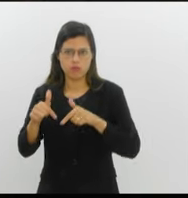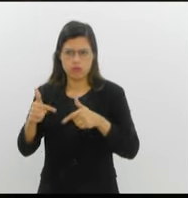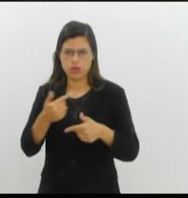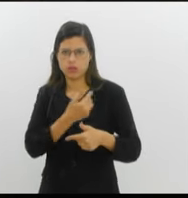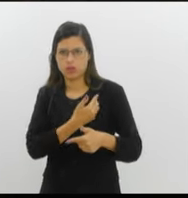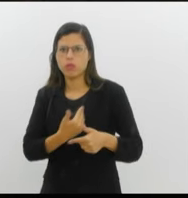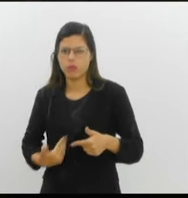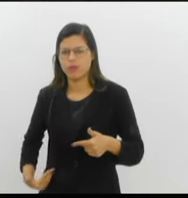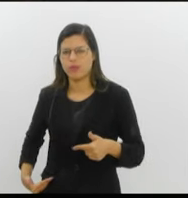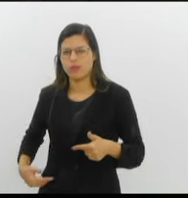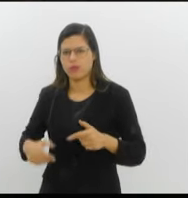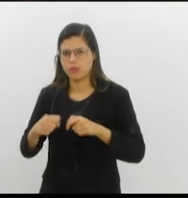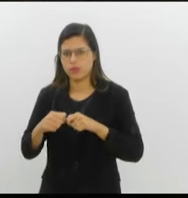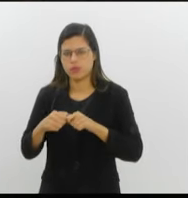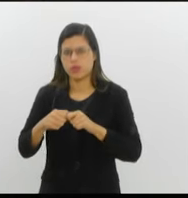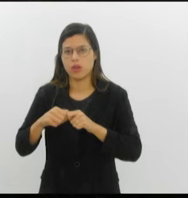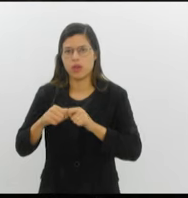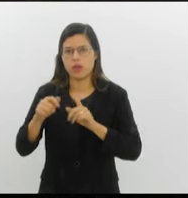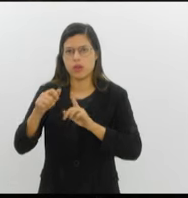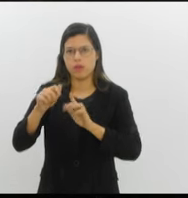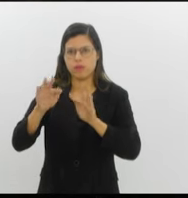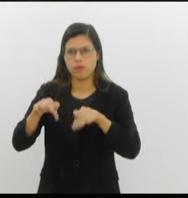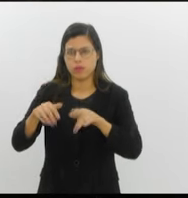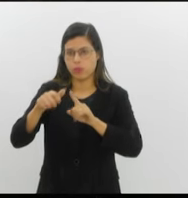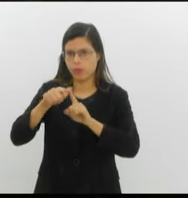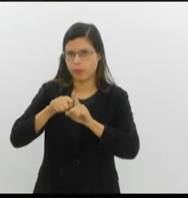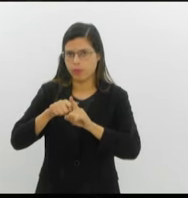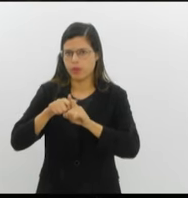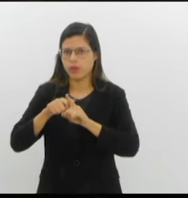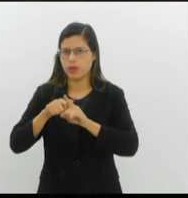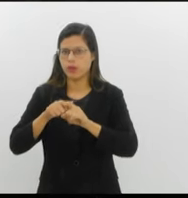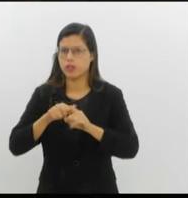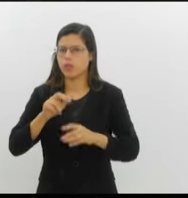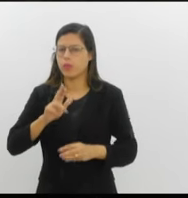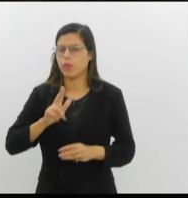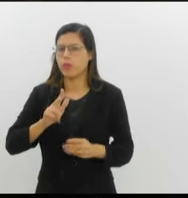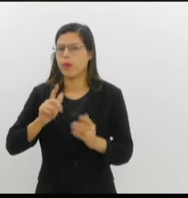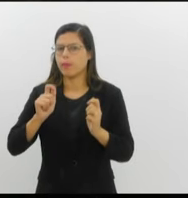mês. Não é mais possível a